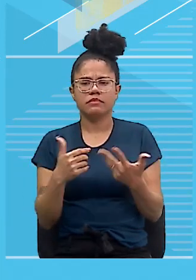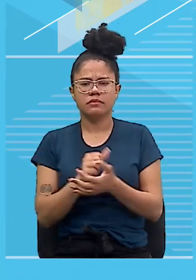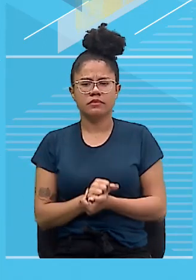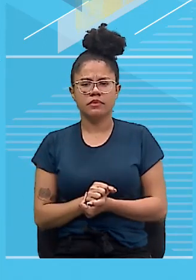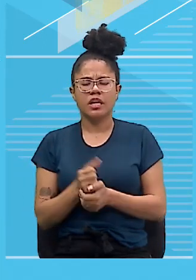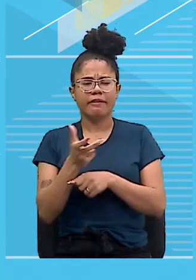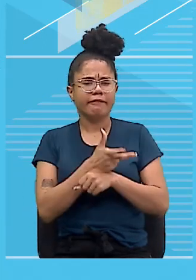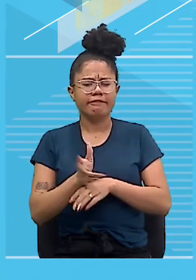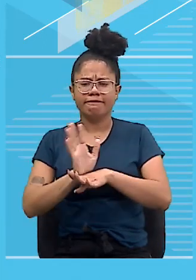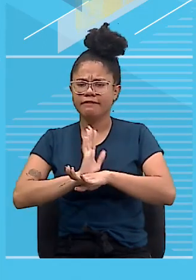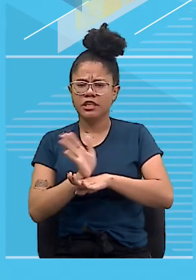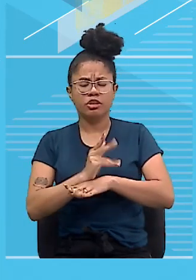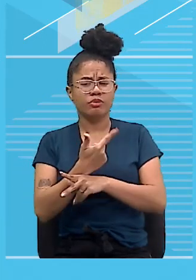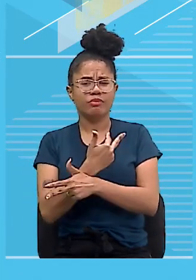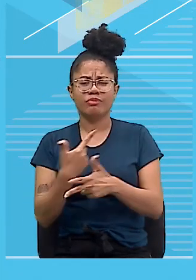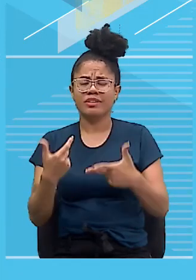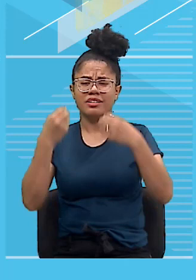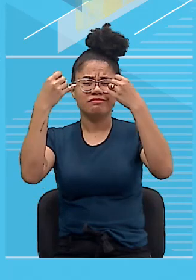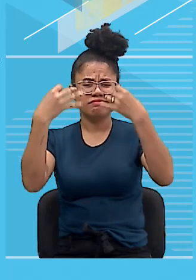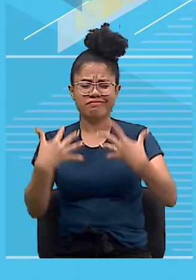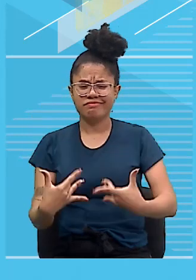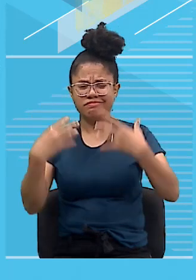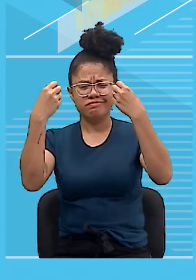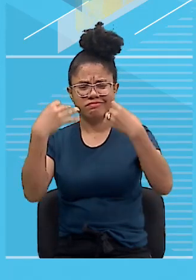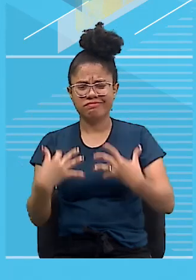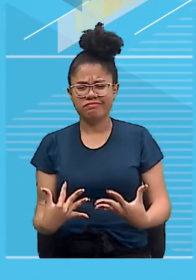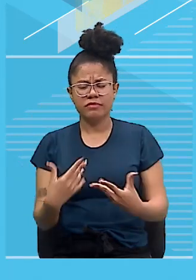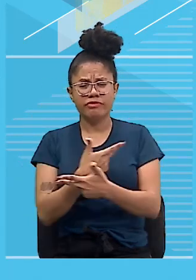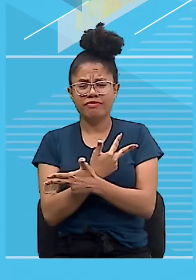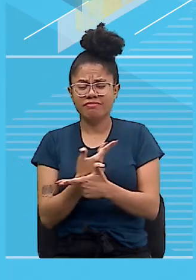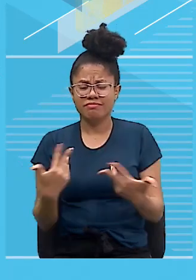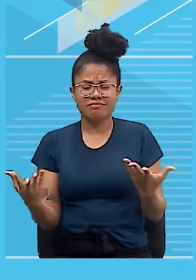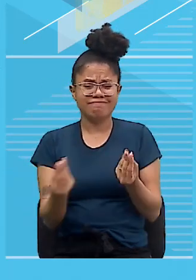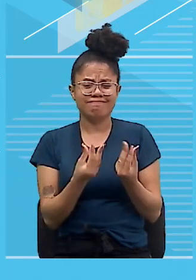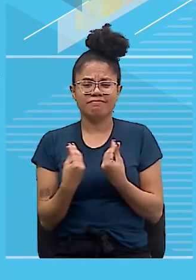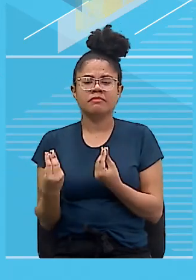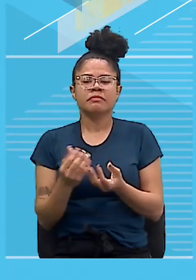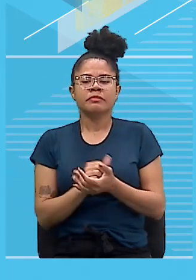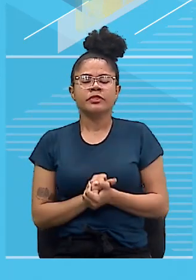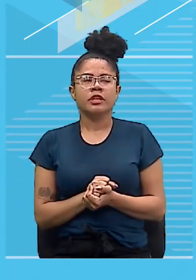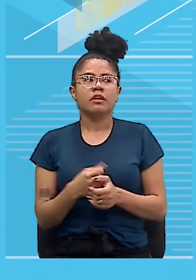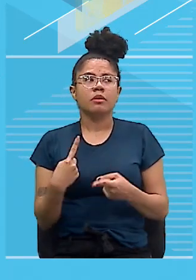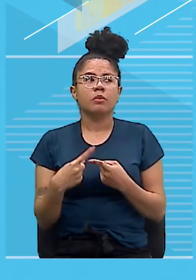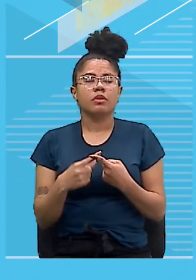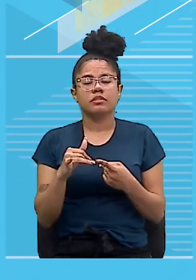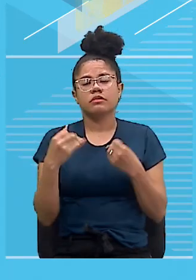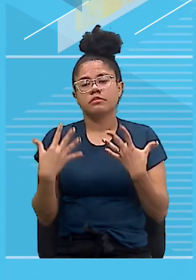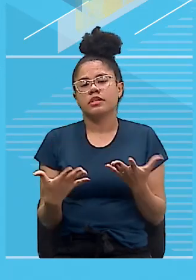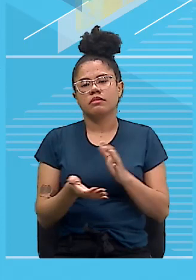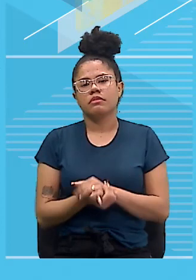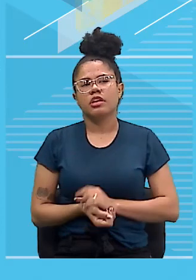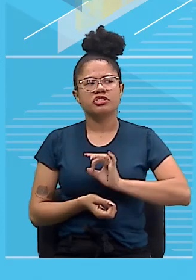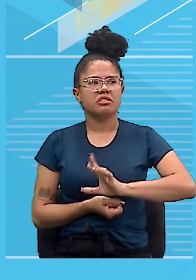sequestradas na Nigéria você vai ter várias várias inúmeras reportagens você toma um susto porque quando eu falo isso ela não sabe